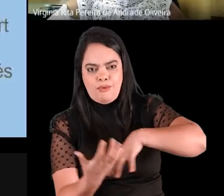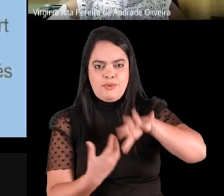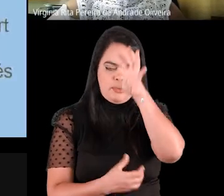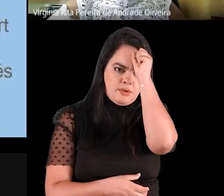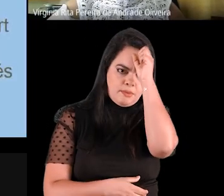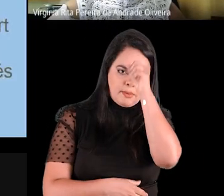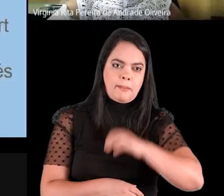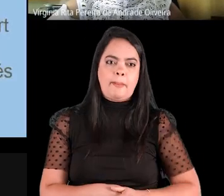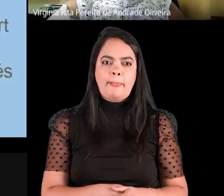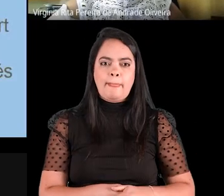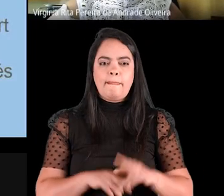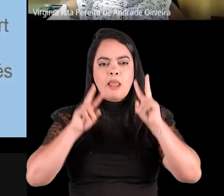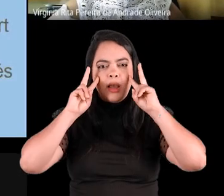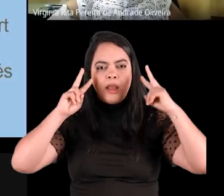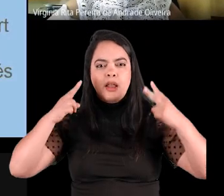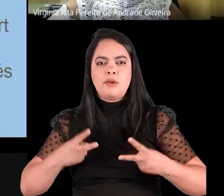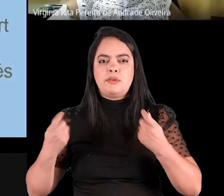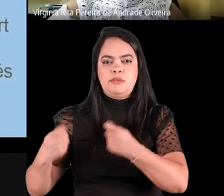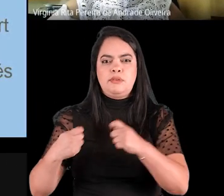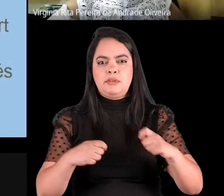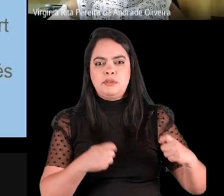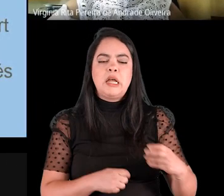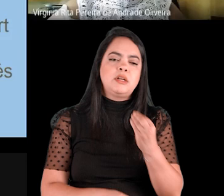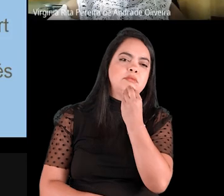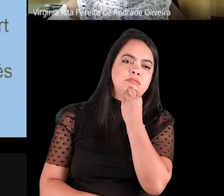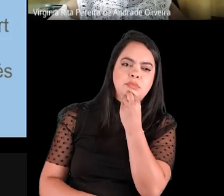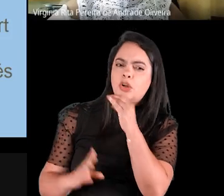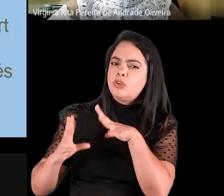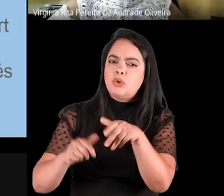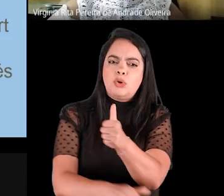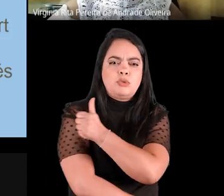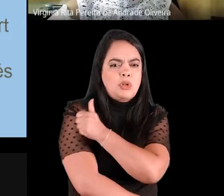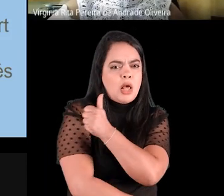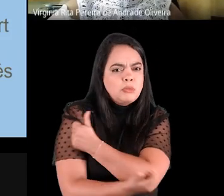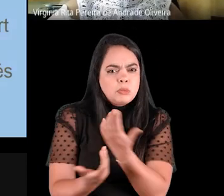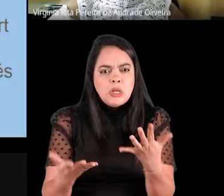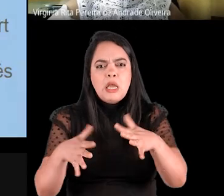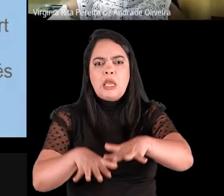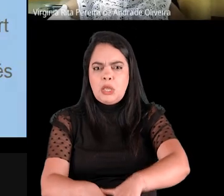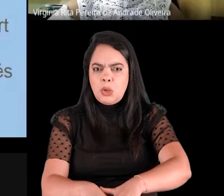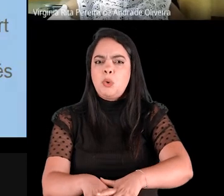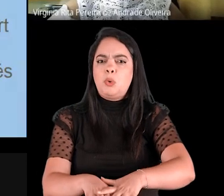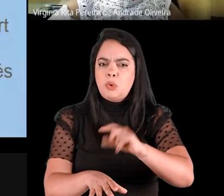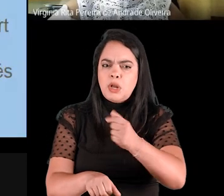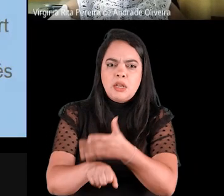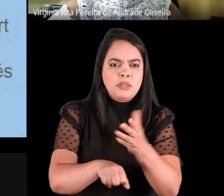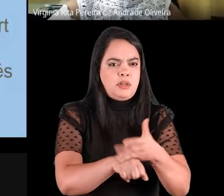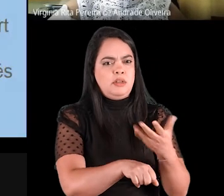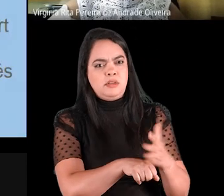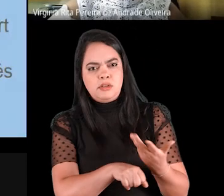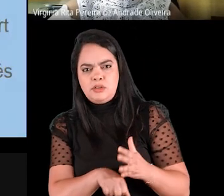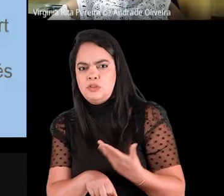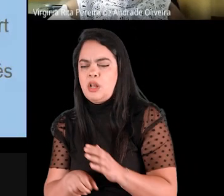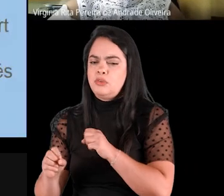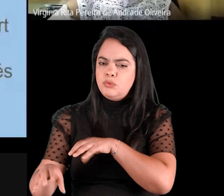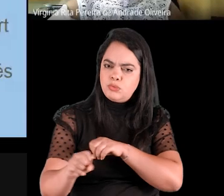Reconhecer a necessidade de criar oportunidades para que todos os alunos possam ser incluídos no currículo comum e em atividades realizadas no ensino